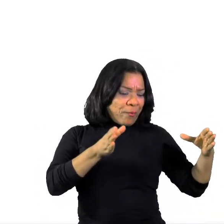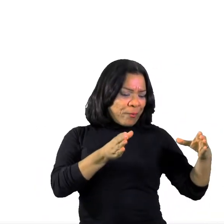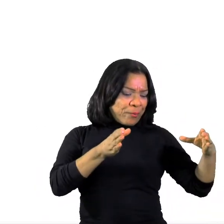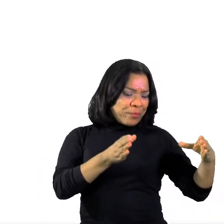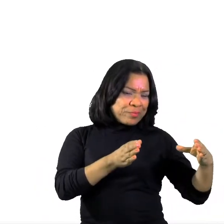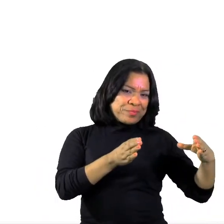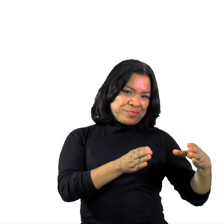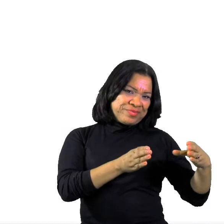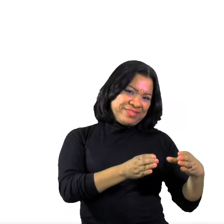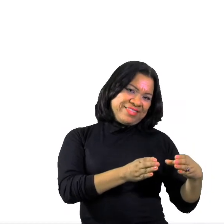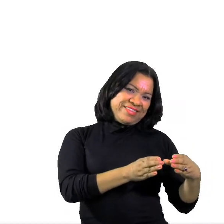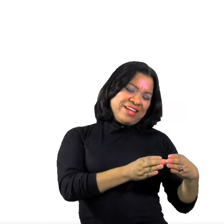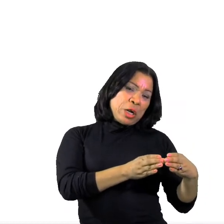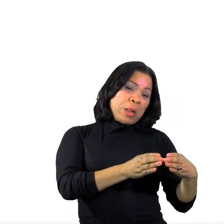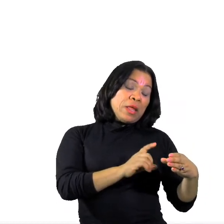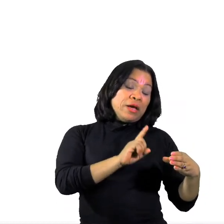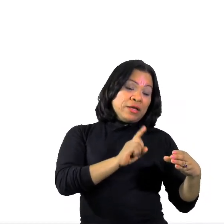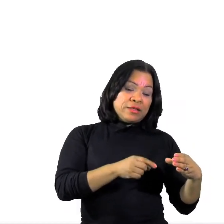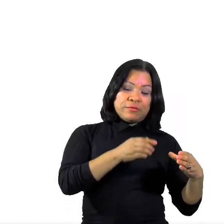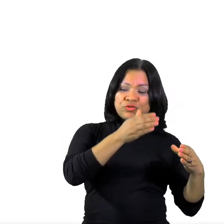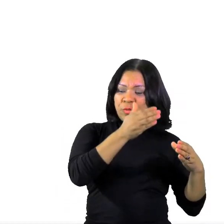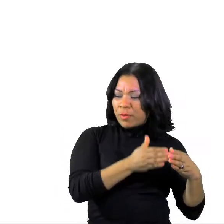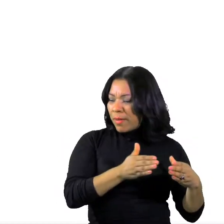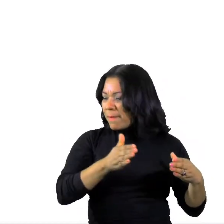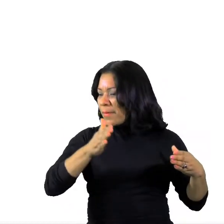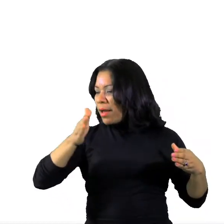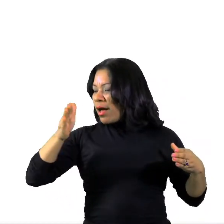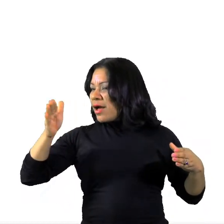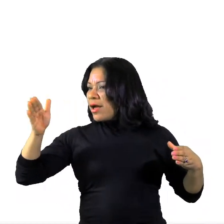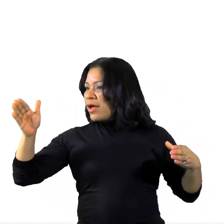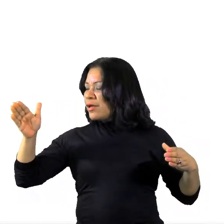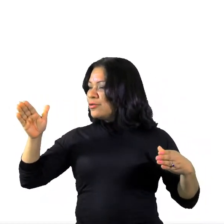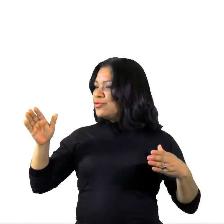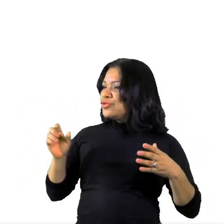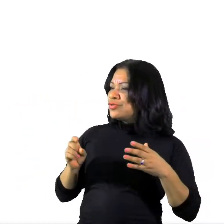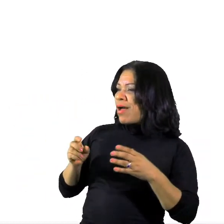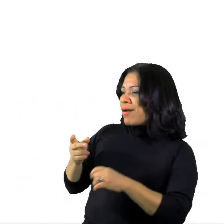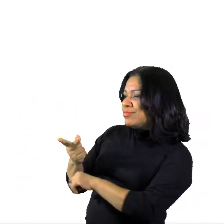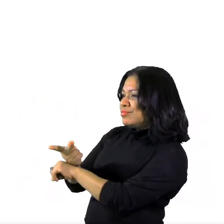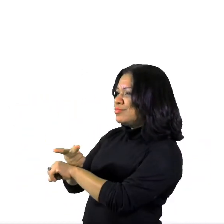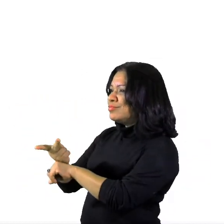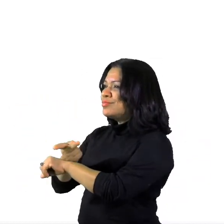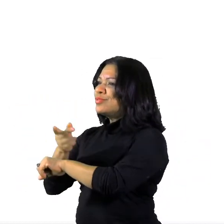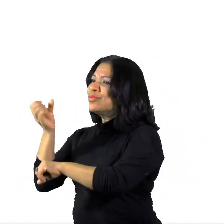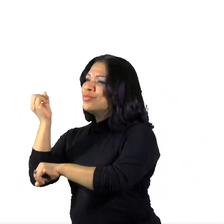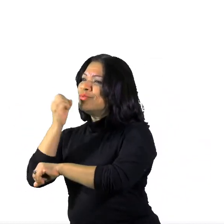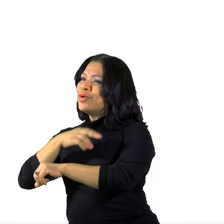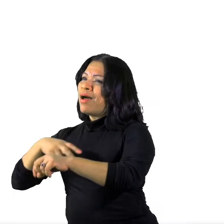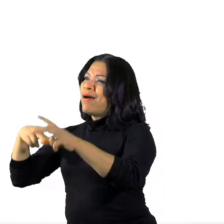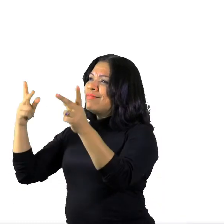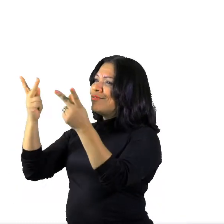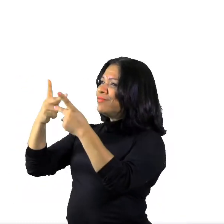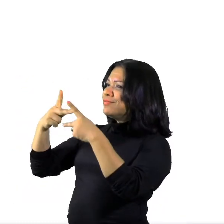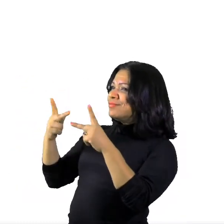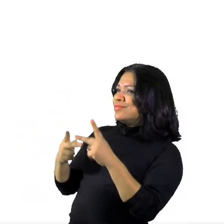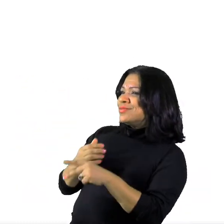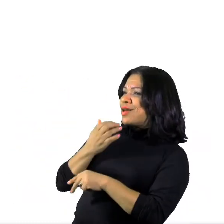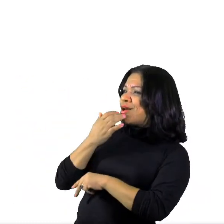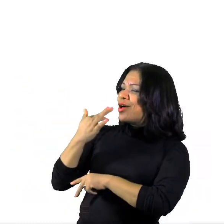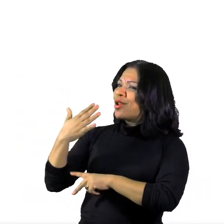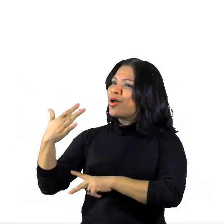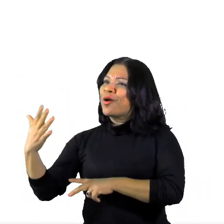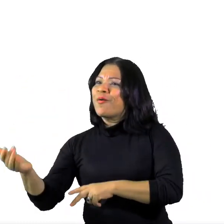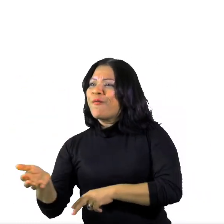tínhamos que partir dali em busca de novos ares, novas cores, novos sabores e novos